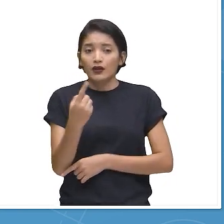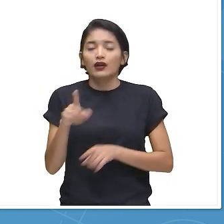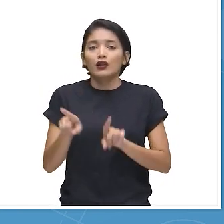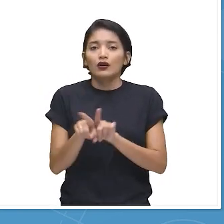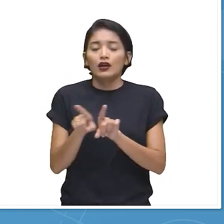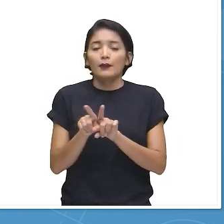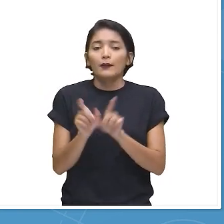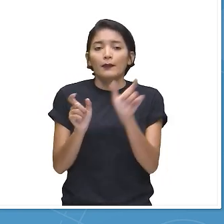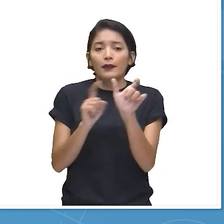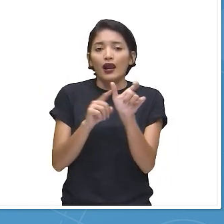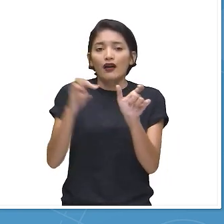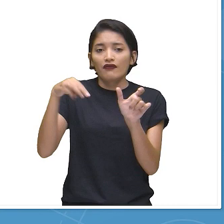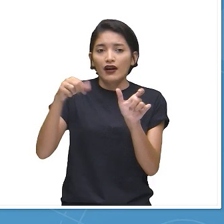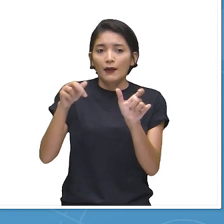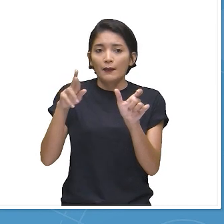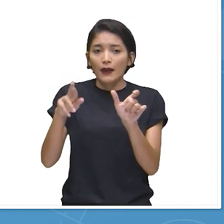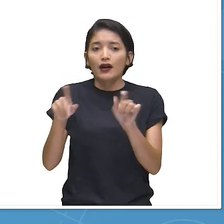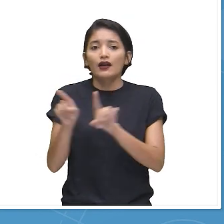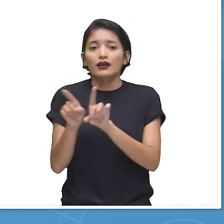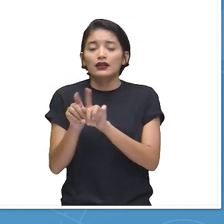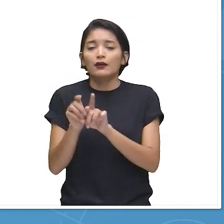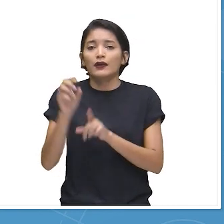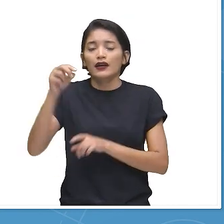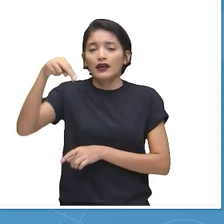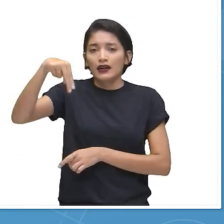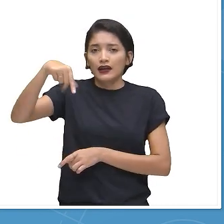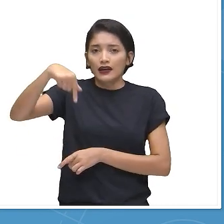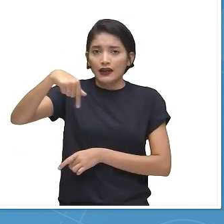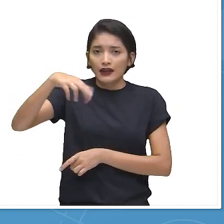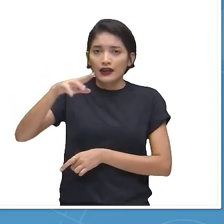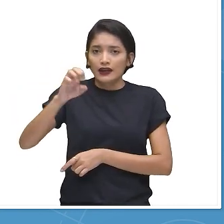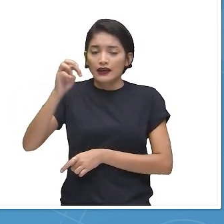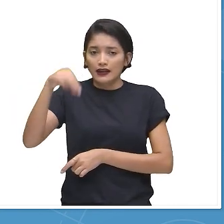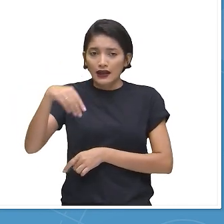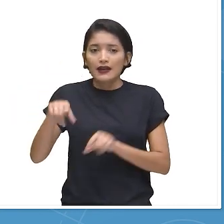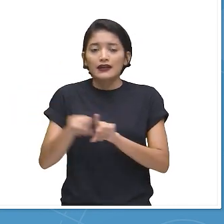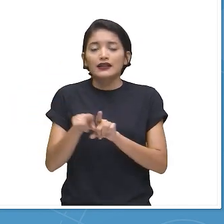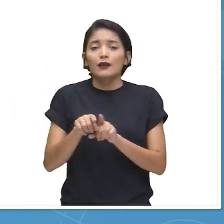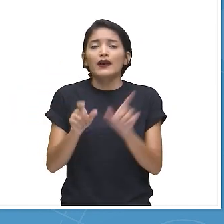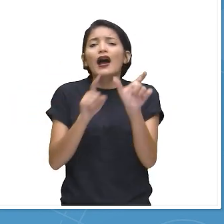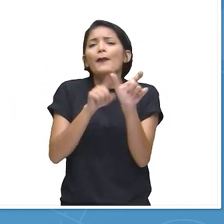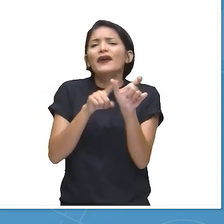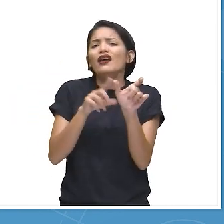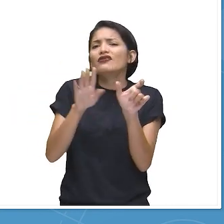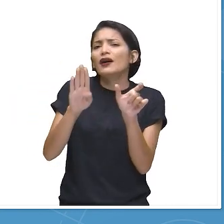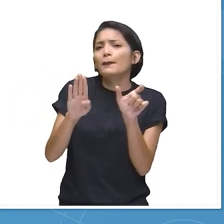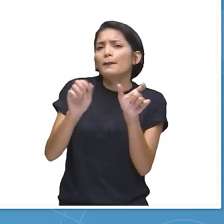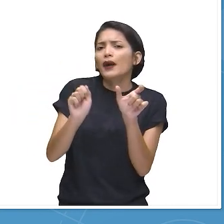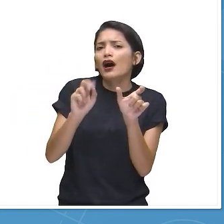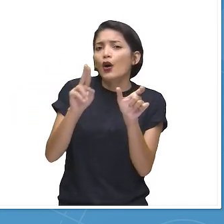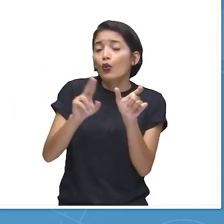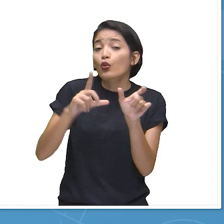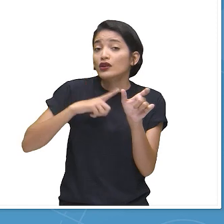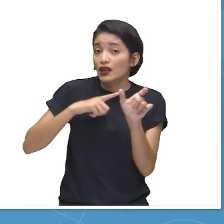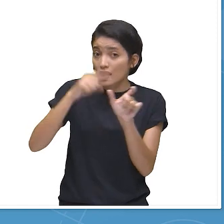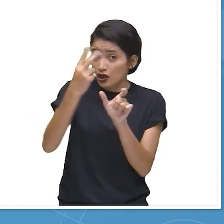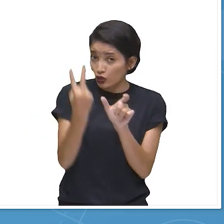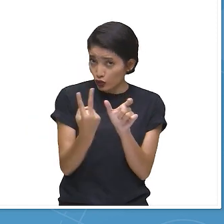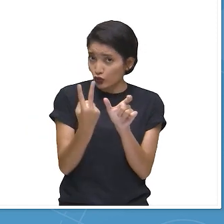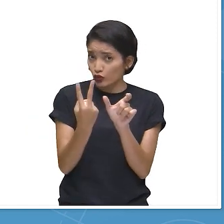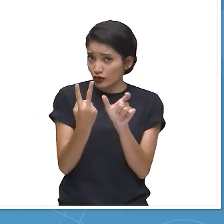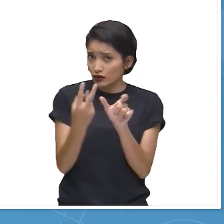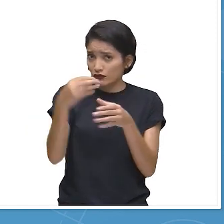A palavra quem possui uma sílaba. Mas já sabemos que a palavra baú possui 2 sílabas.